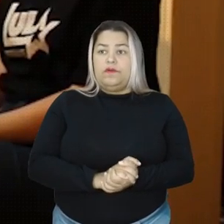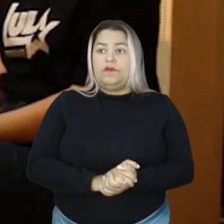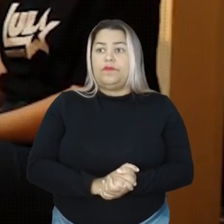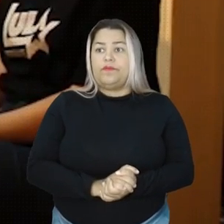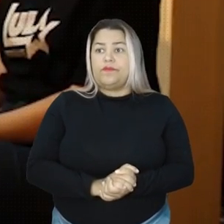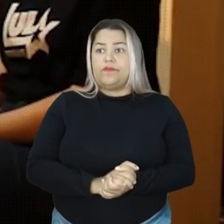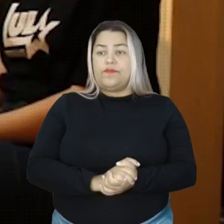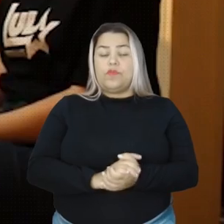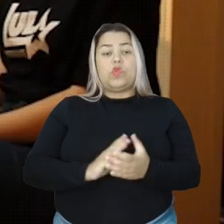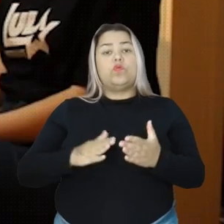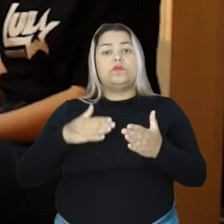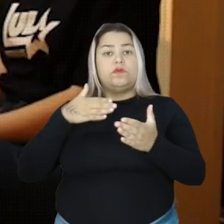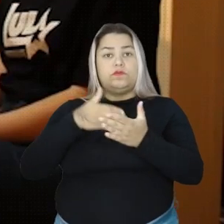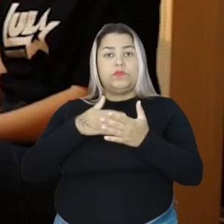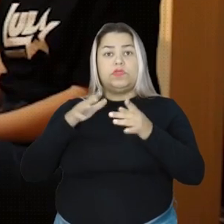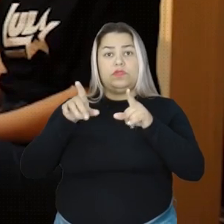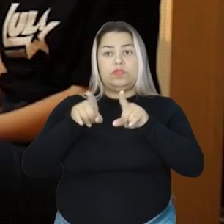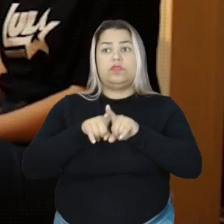os limites,